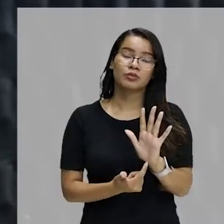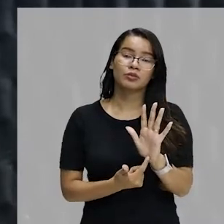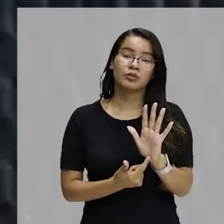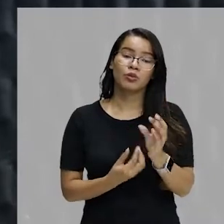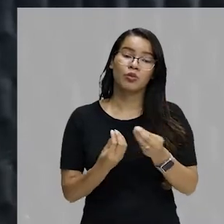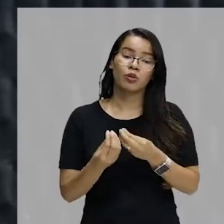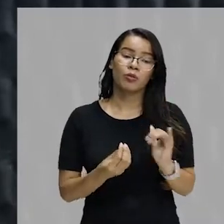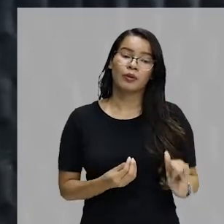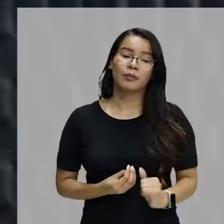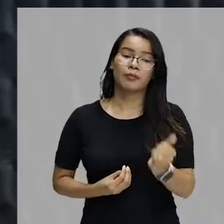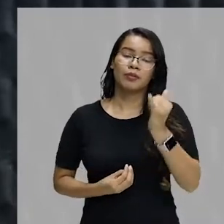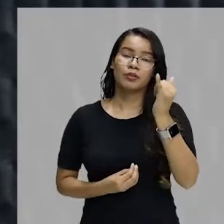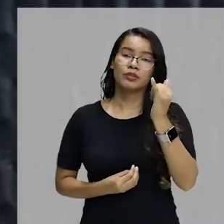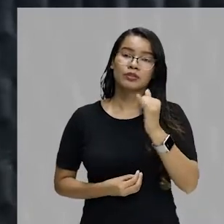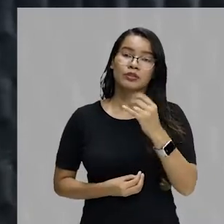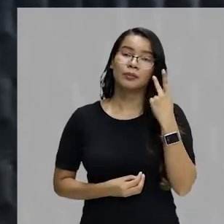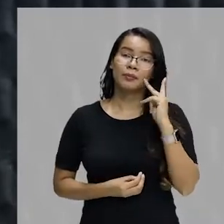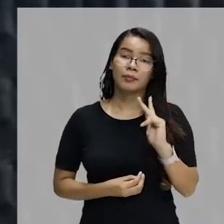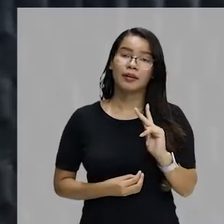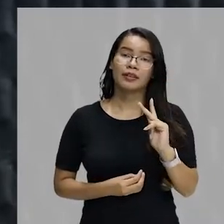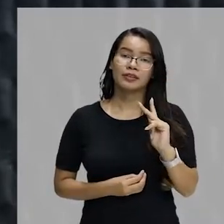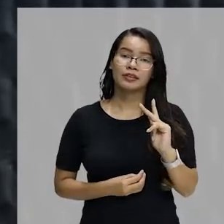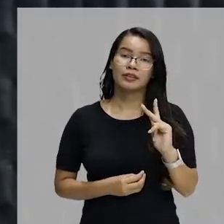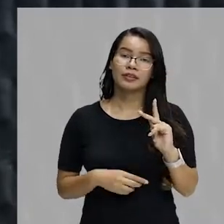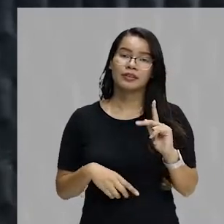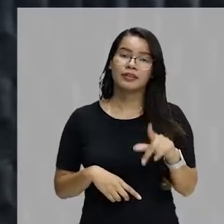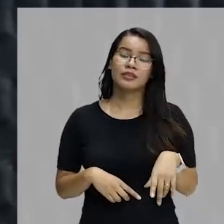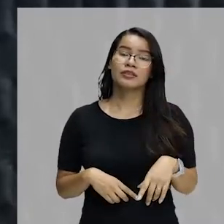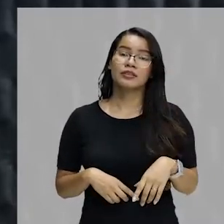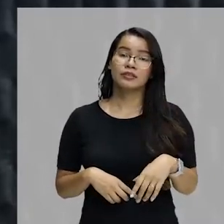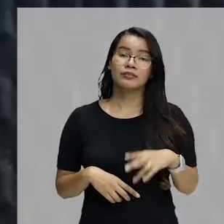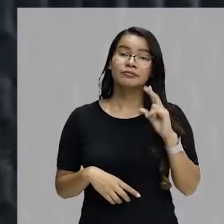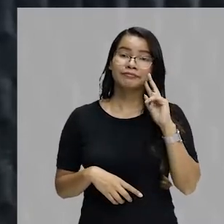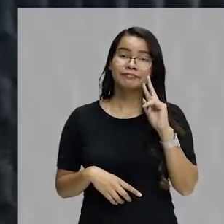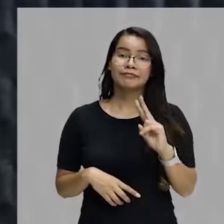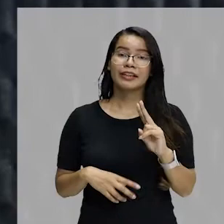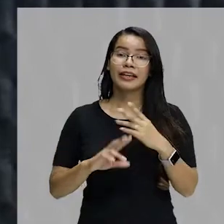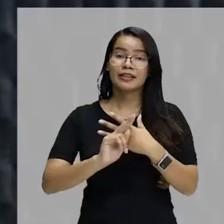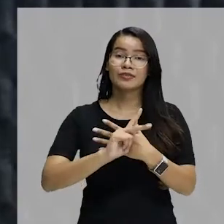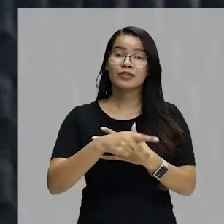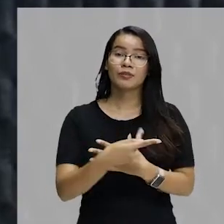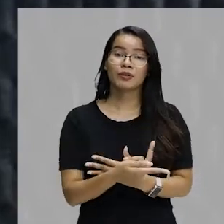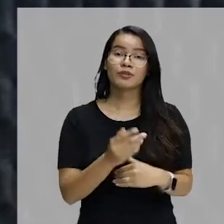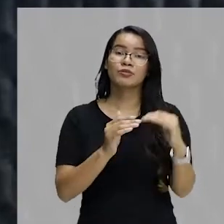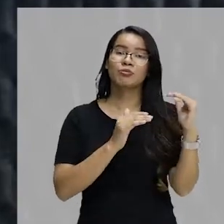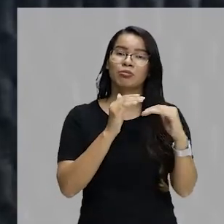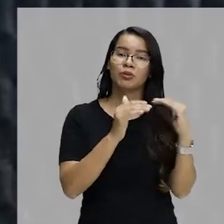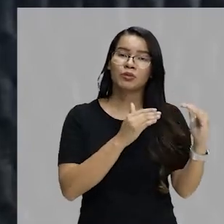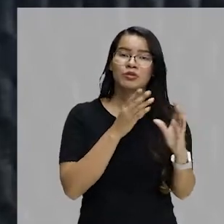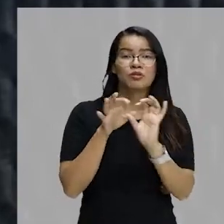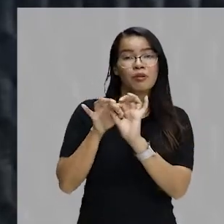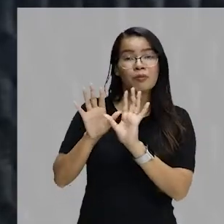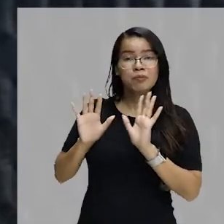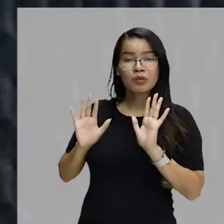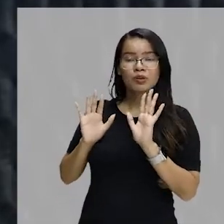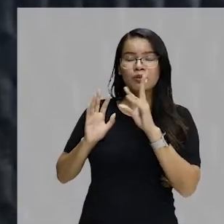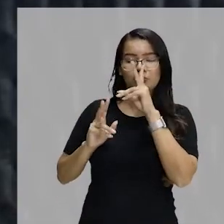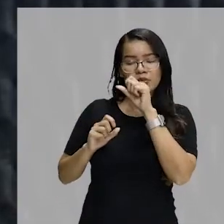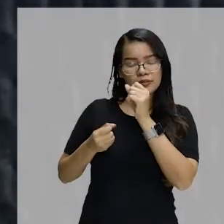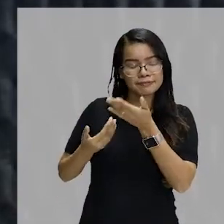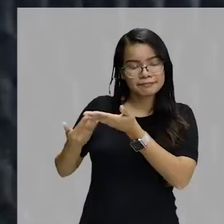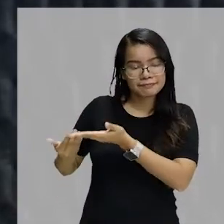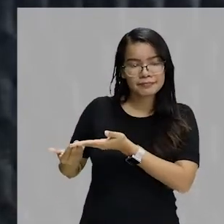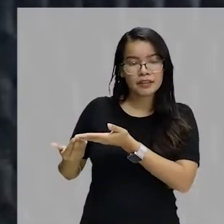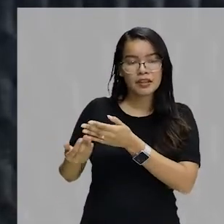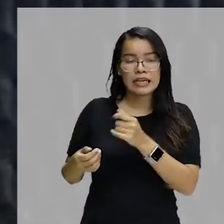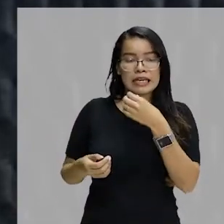como importante para decidir esse processo de abdicação do imperador. Por exemplo, a vida de Dom Pedro.